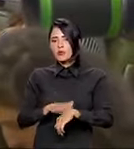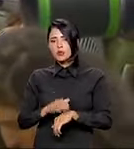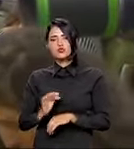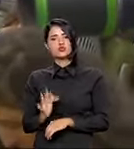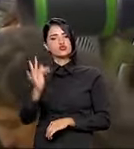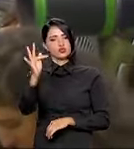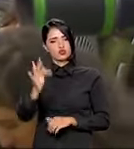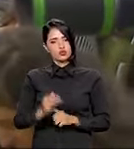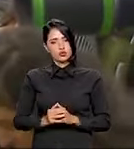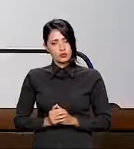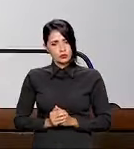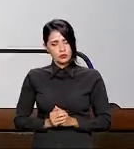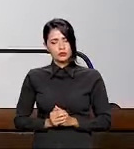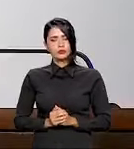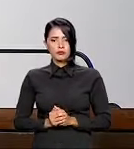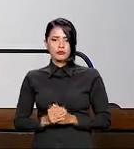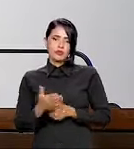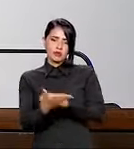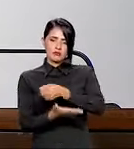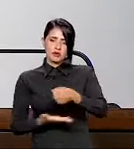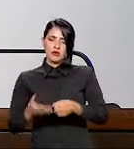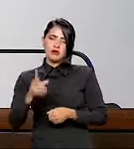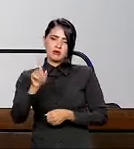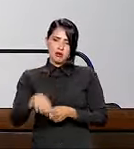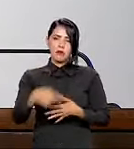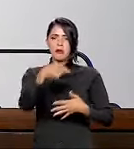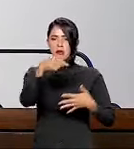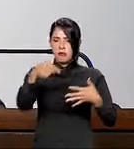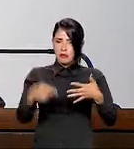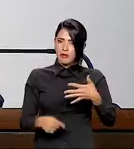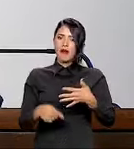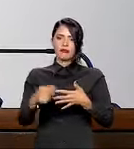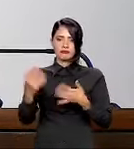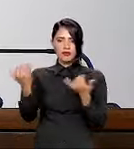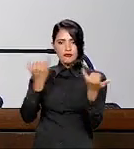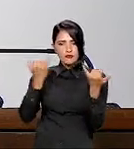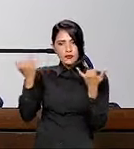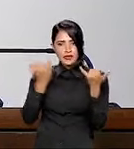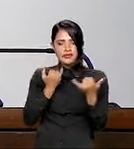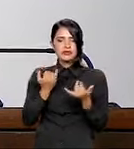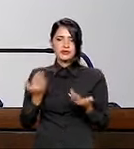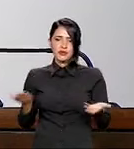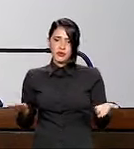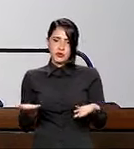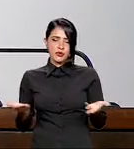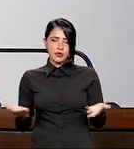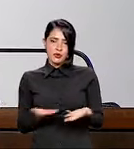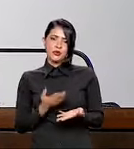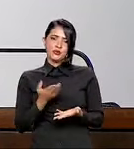o futuro. Basicamente, são esses os dados que dão